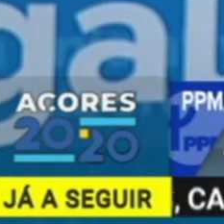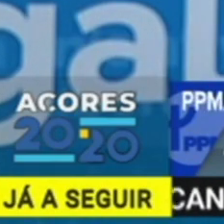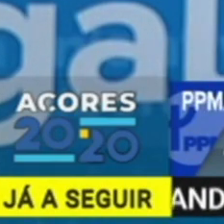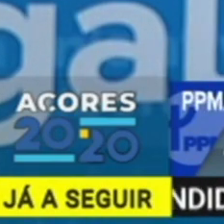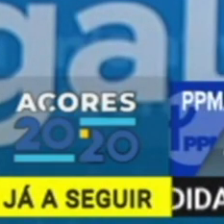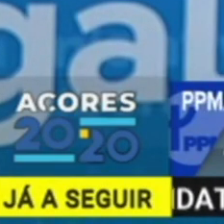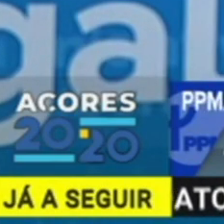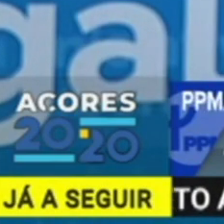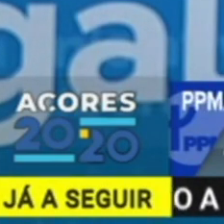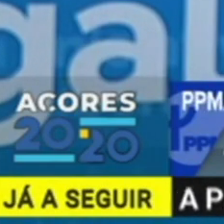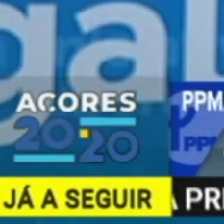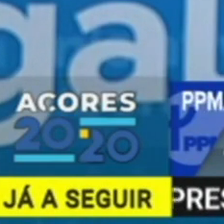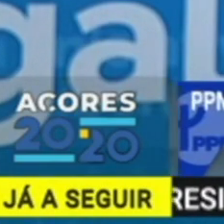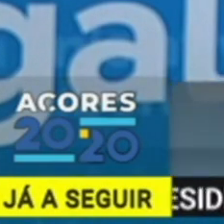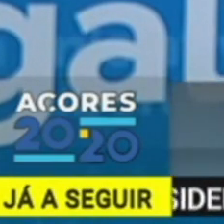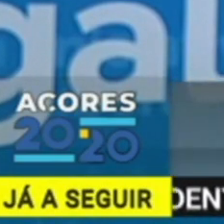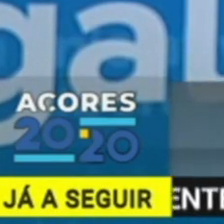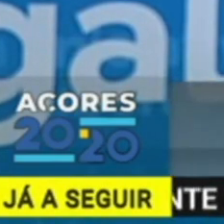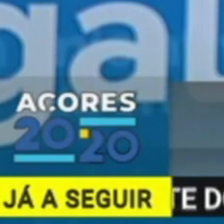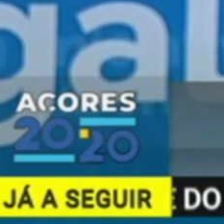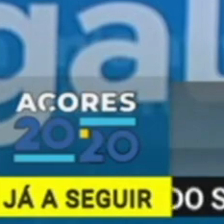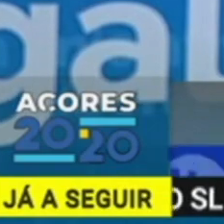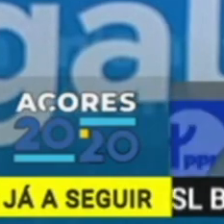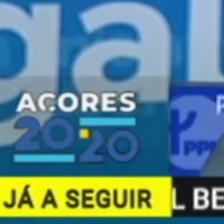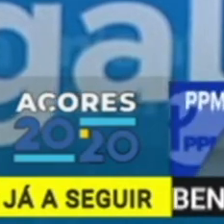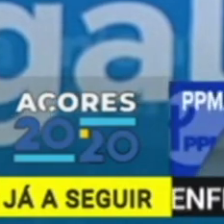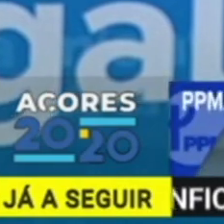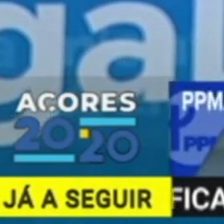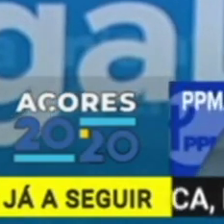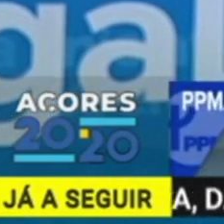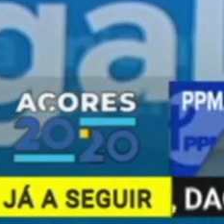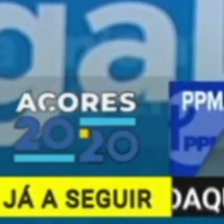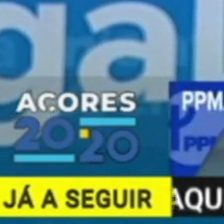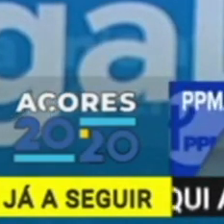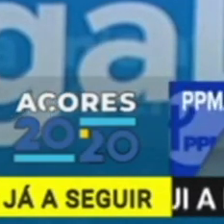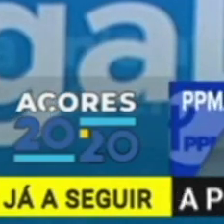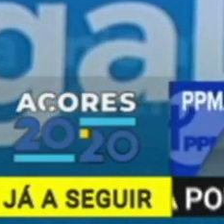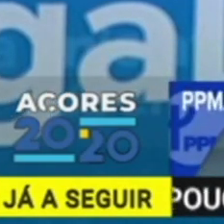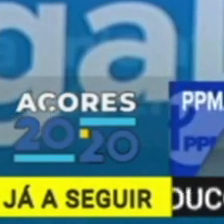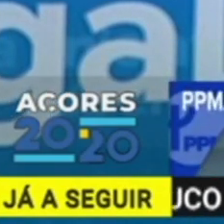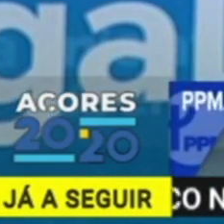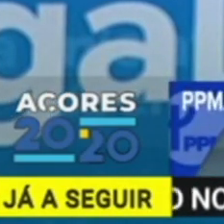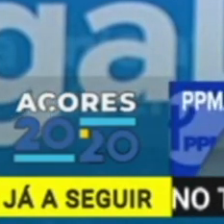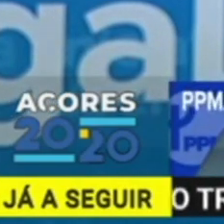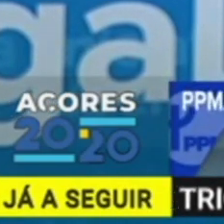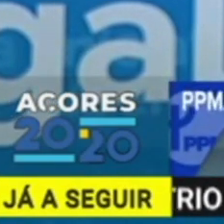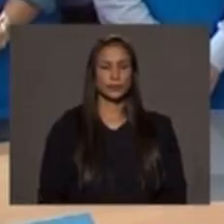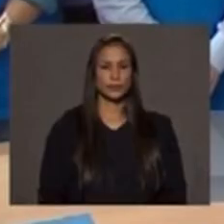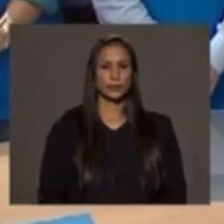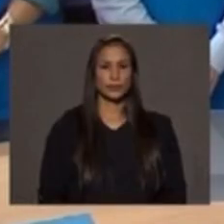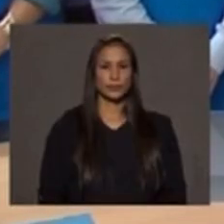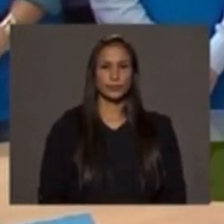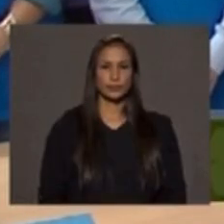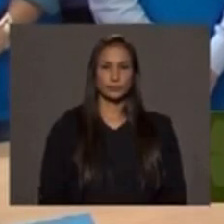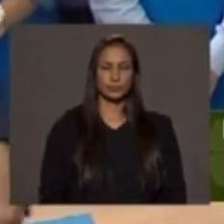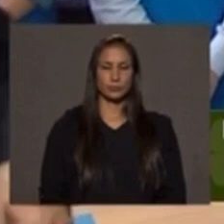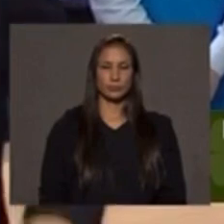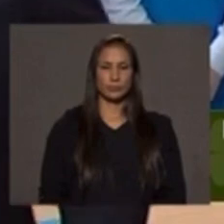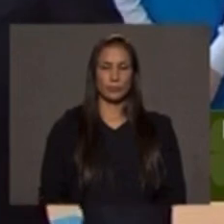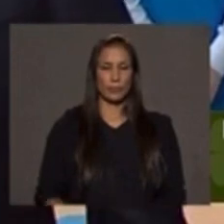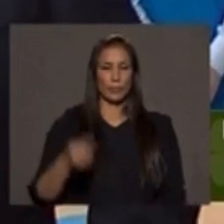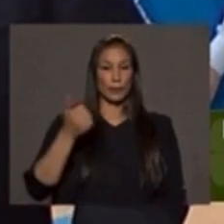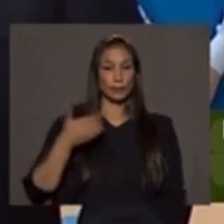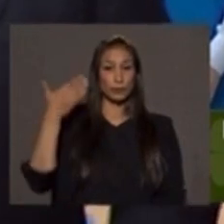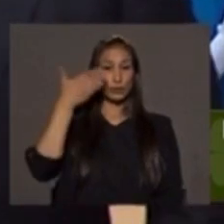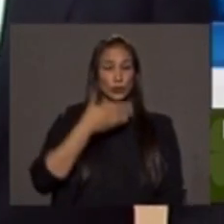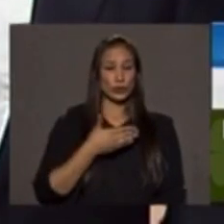Nuno Barata, que foi eleito, e ao Zé Luís Parreira, que encabeçou a lista para a terceira e que fizeram ambos umas campanhas excelentes e mereceram este resultado. Ora, muito boa noite. Estamos